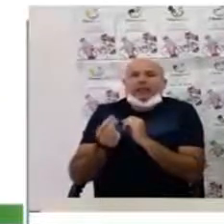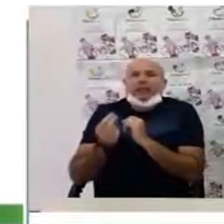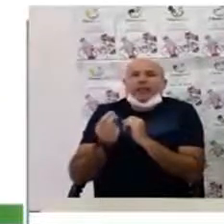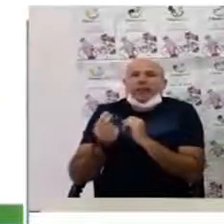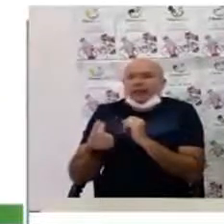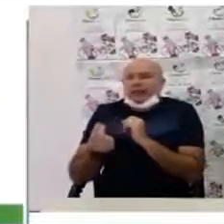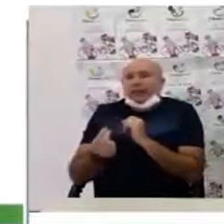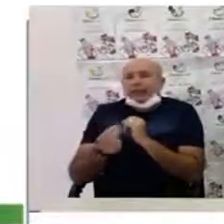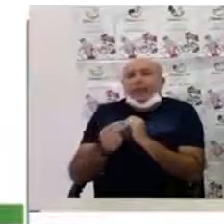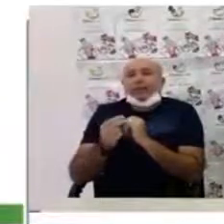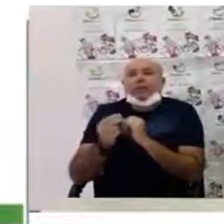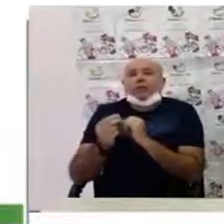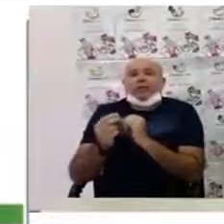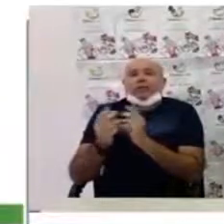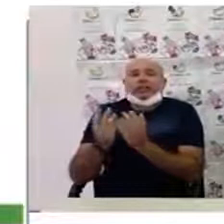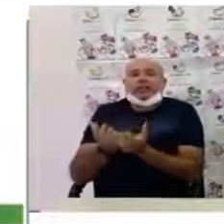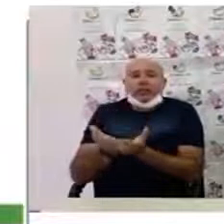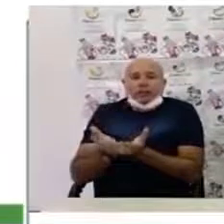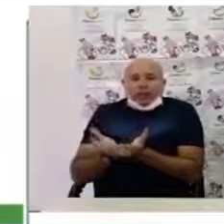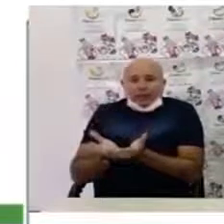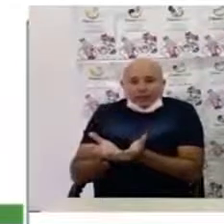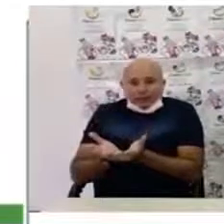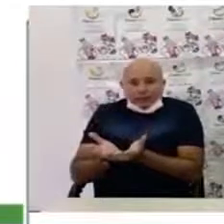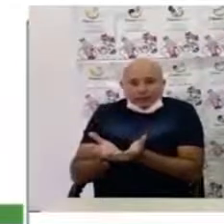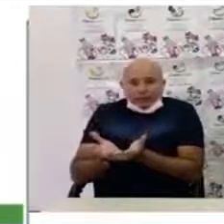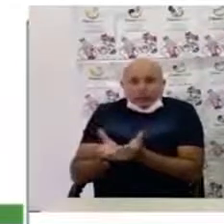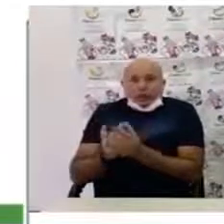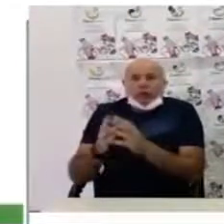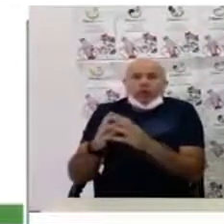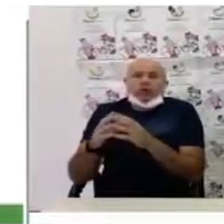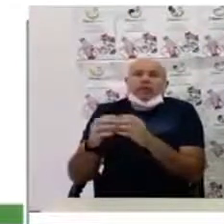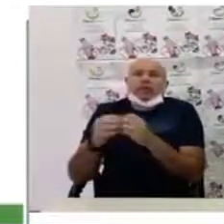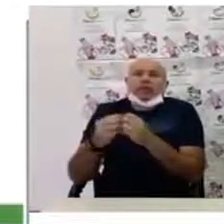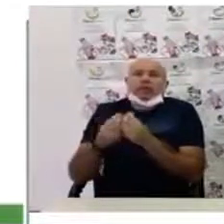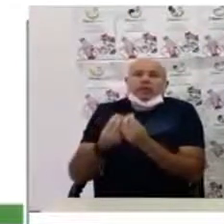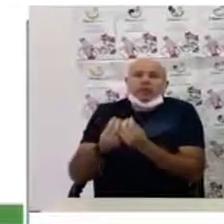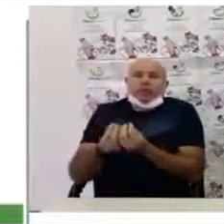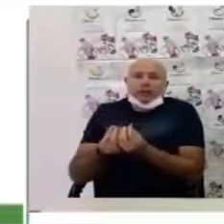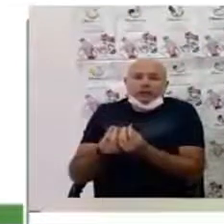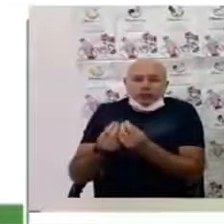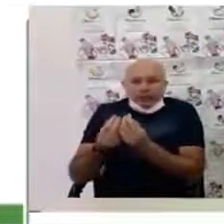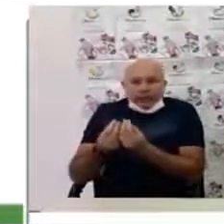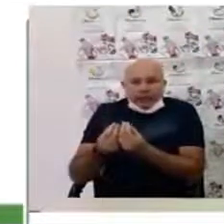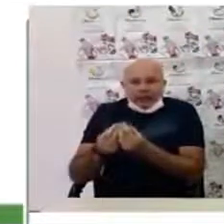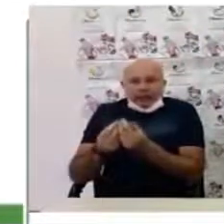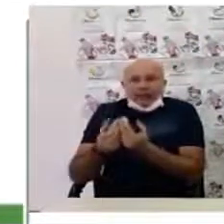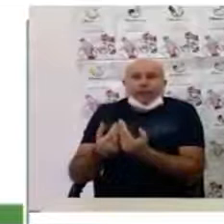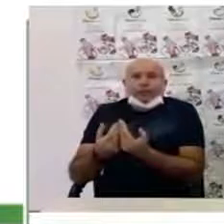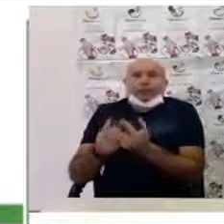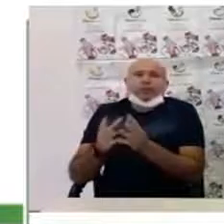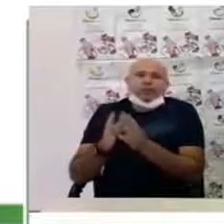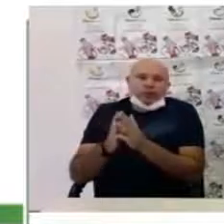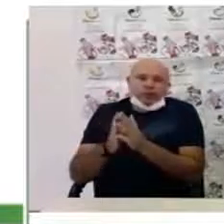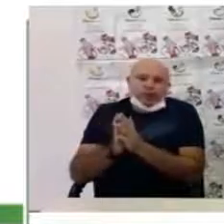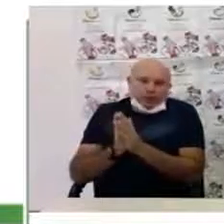energia liberada daria para alimentar um prédio de 5 andares, com todos os elétrons domésticos dos apartamentos ligados